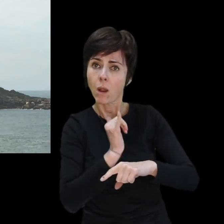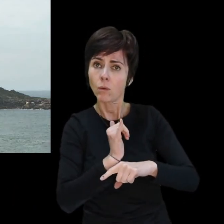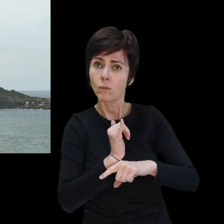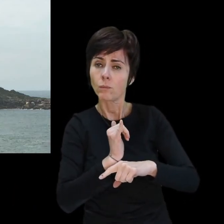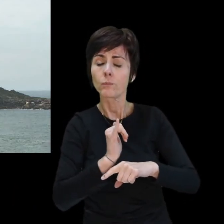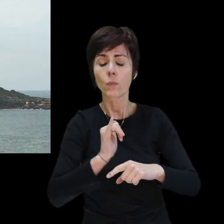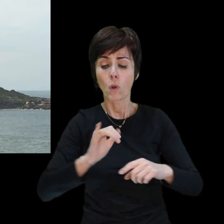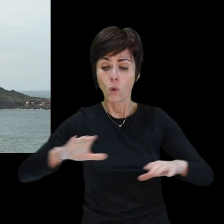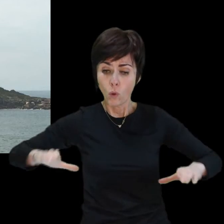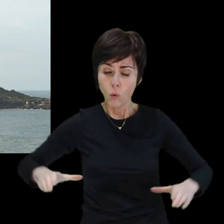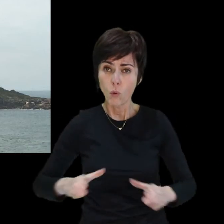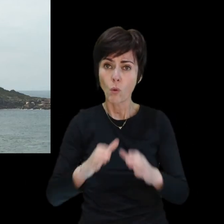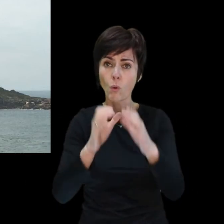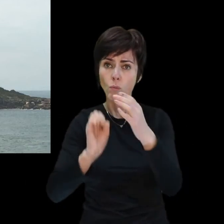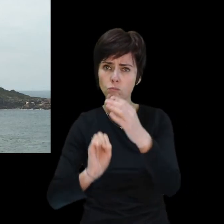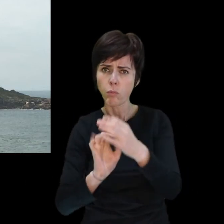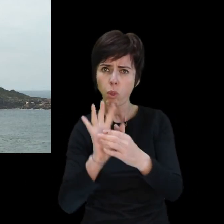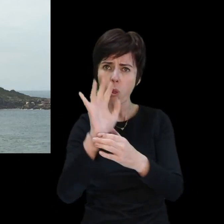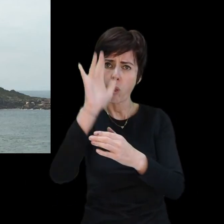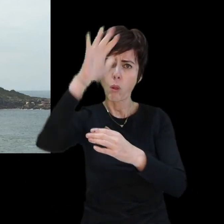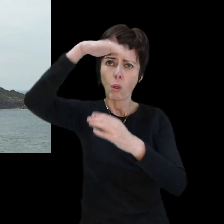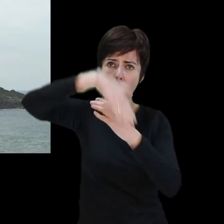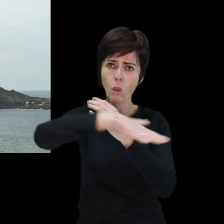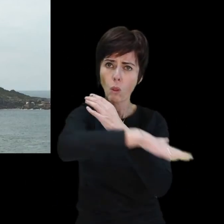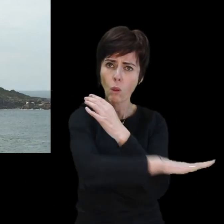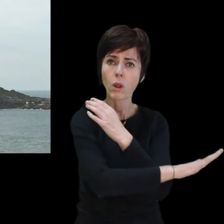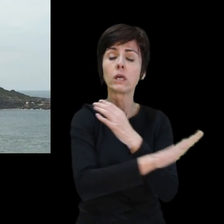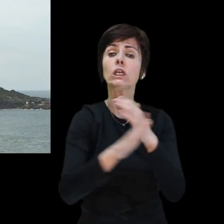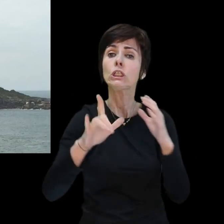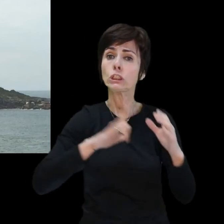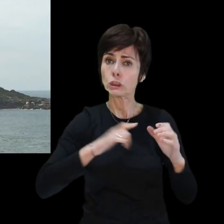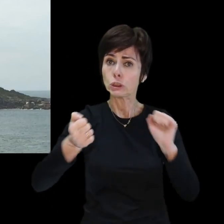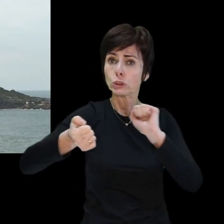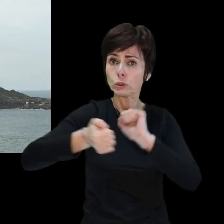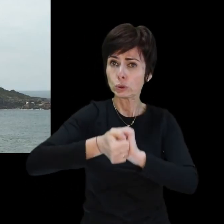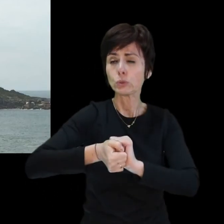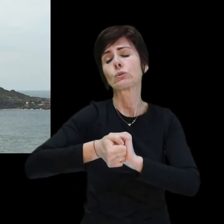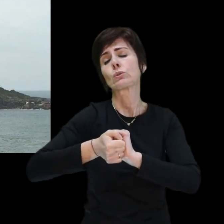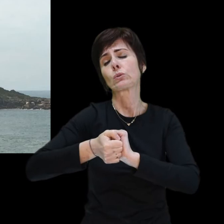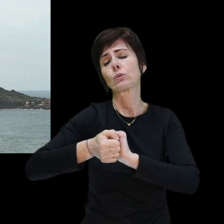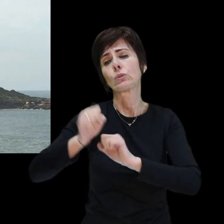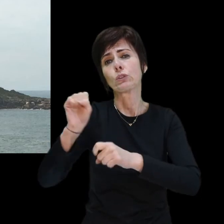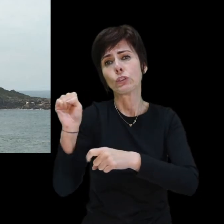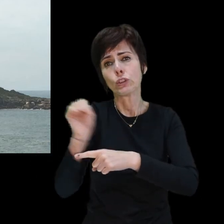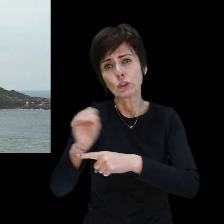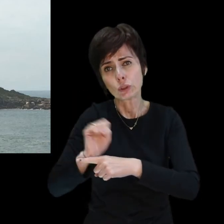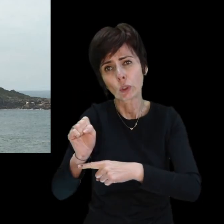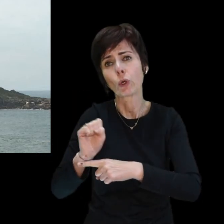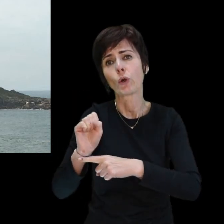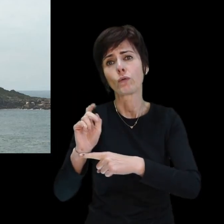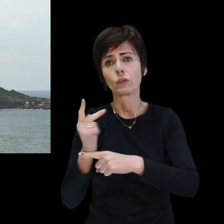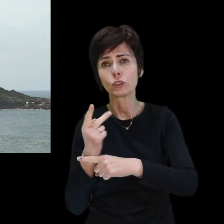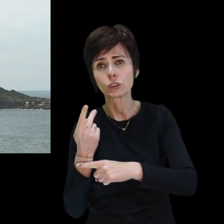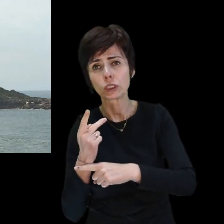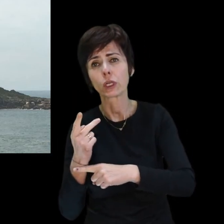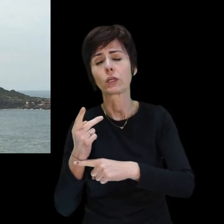a emissão de gases dos vulcões que traziam o oxigênio na sua composição, como óxido de enxofre,